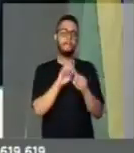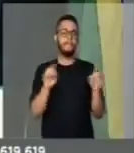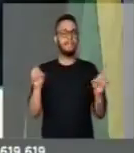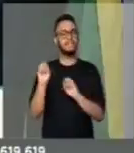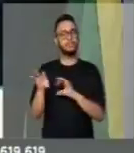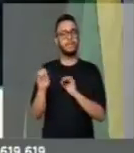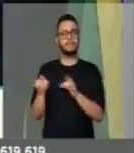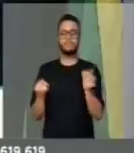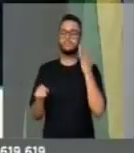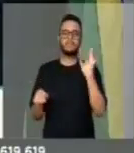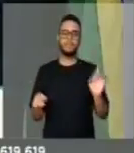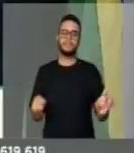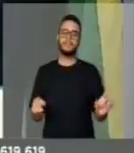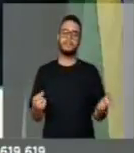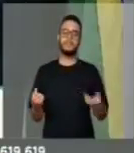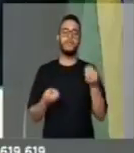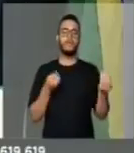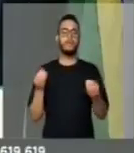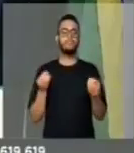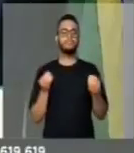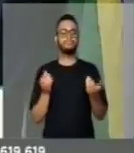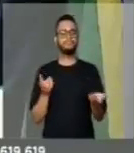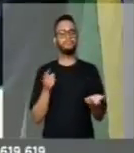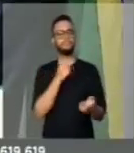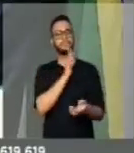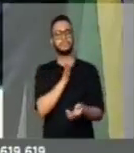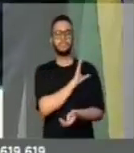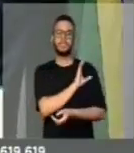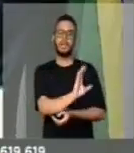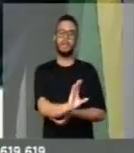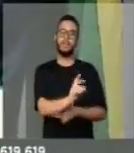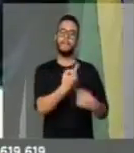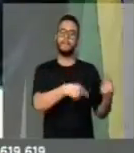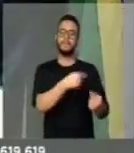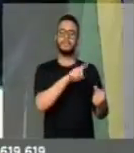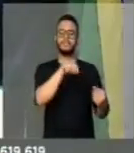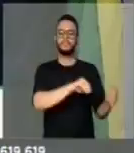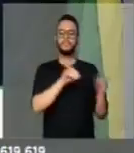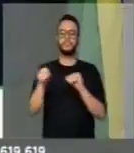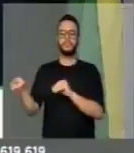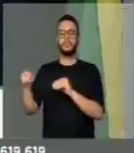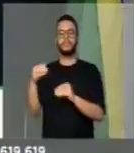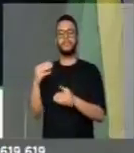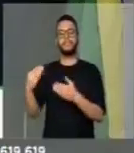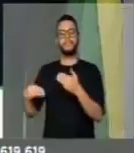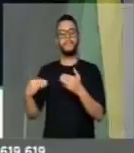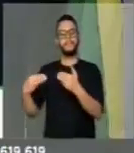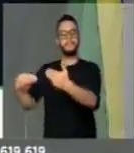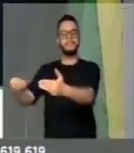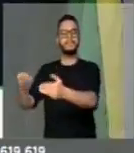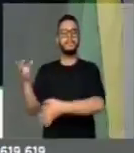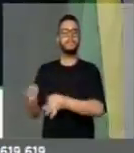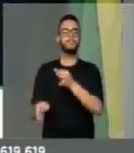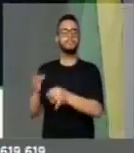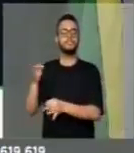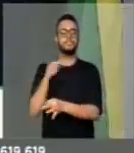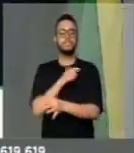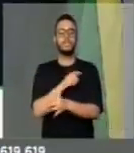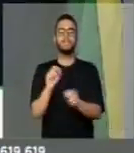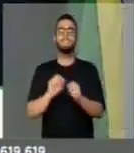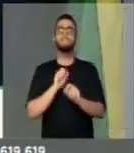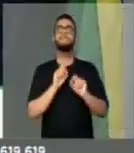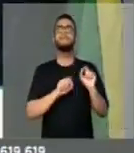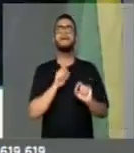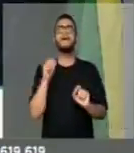lá, foi ser coordenador político. Saiu da coordenadoria política, foi para o Ministério da Justiça. Qual foi sua grande obra no Ministério